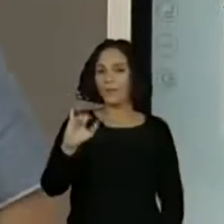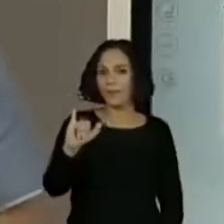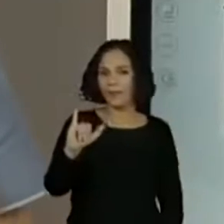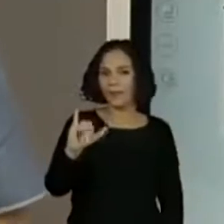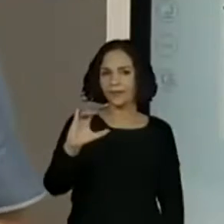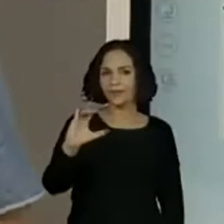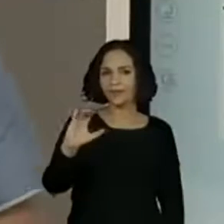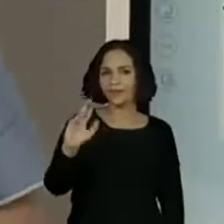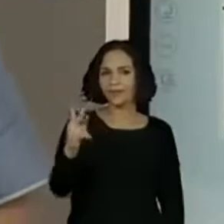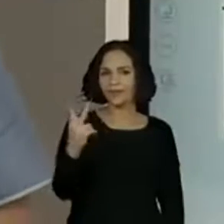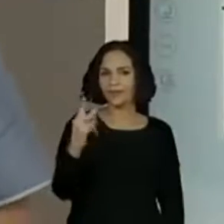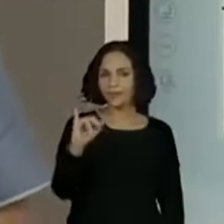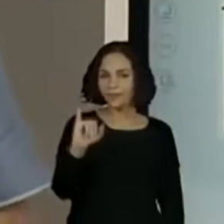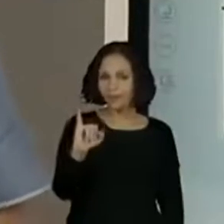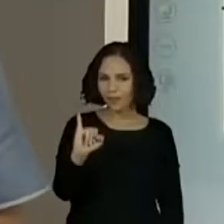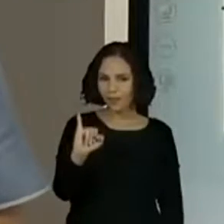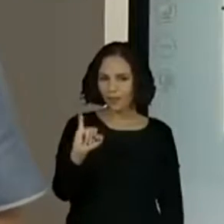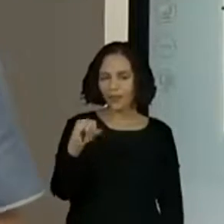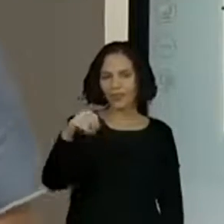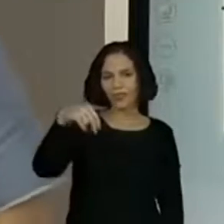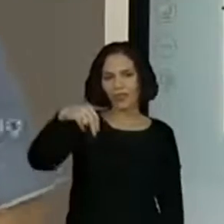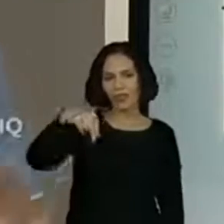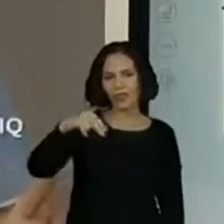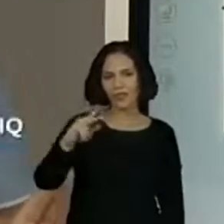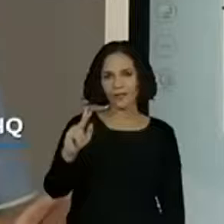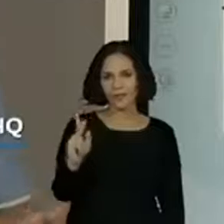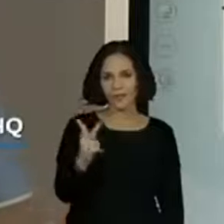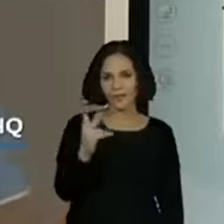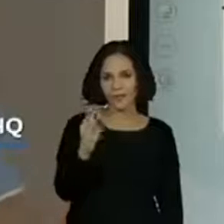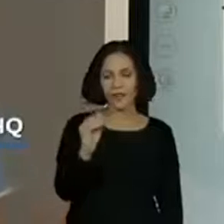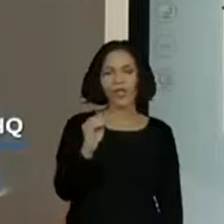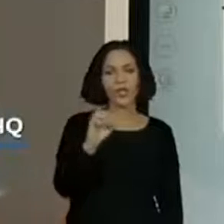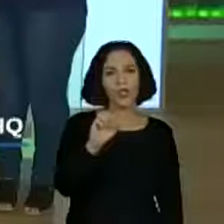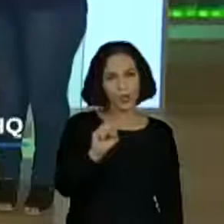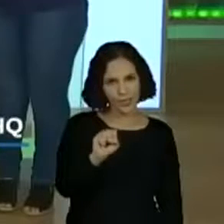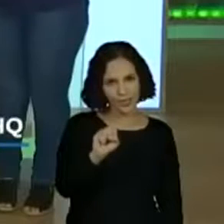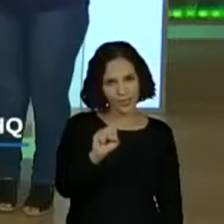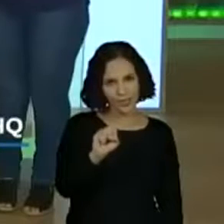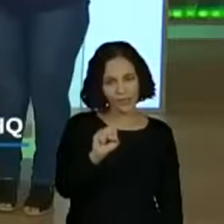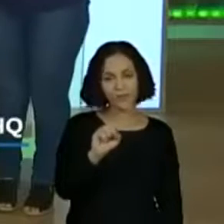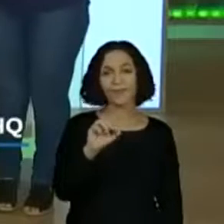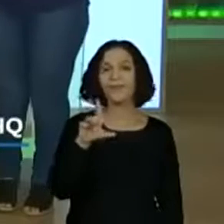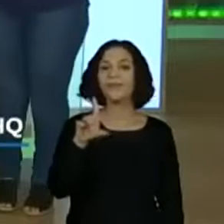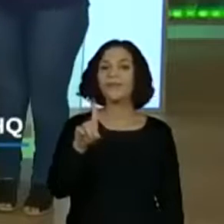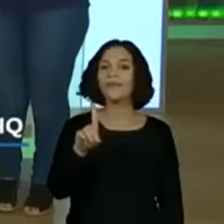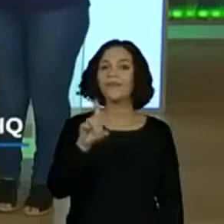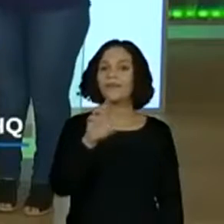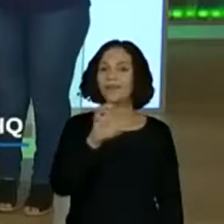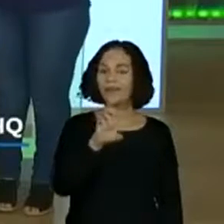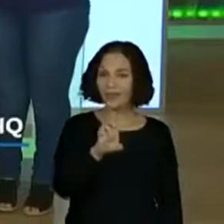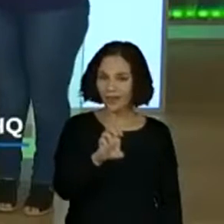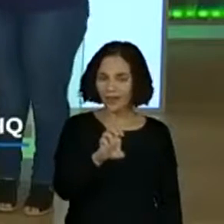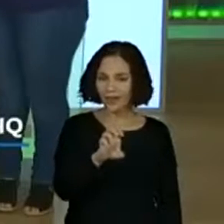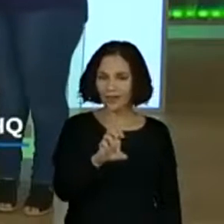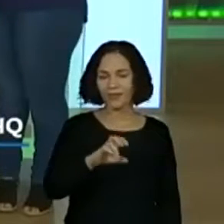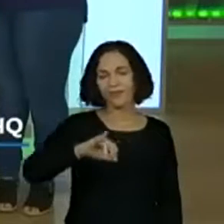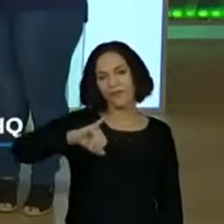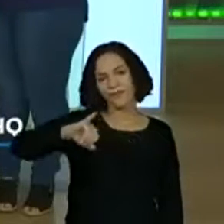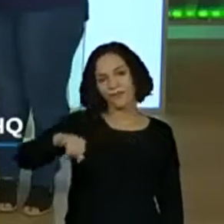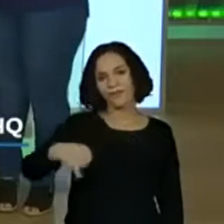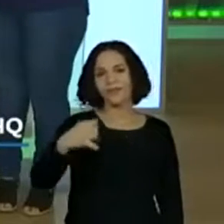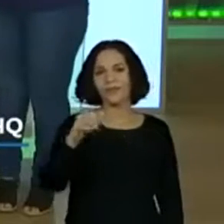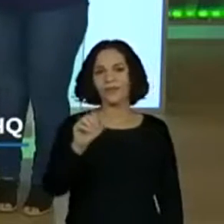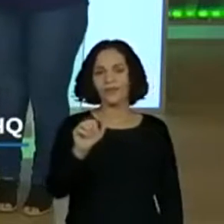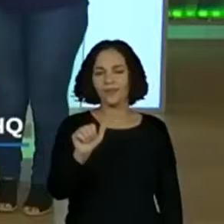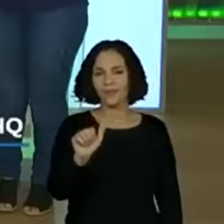pesquisar, que eu tenho certeza que vocês vão poder selecionar boas tirinhas para ler. E a professora Alessandra está falando de como é importante trabalhar,